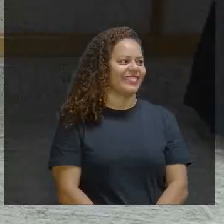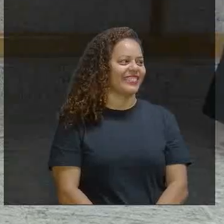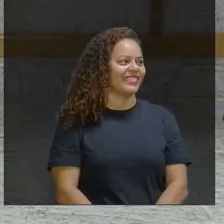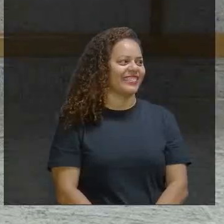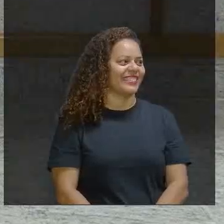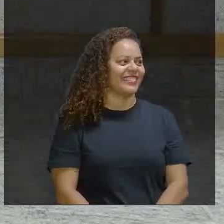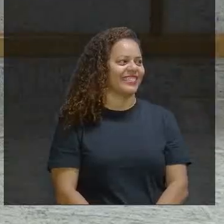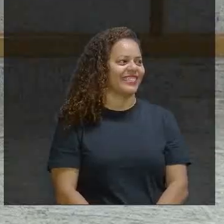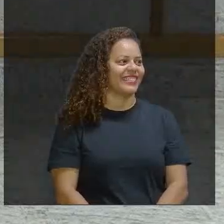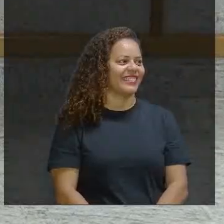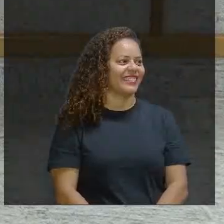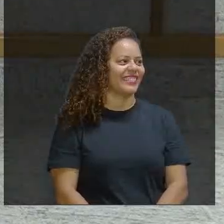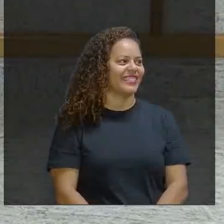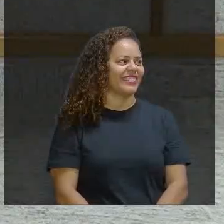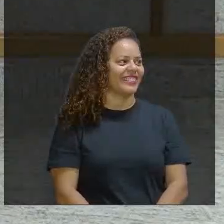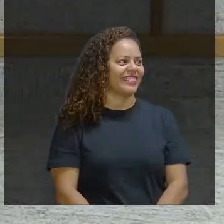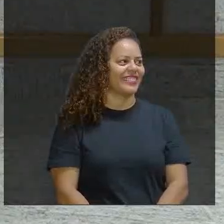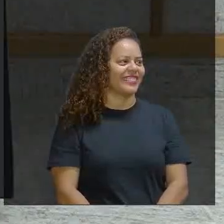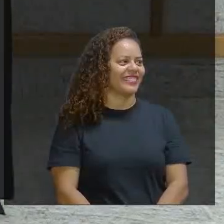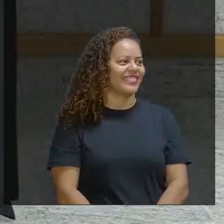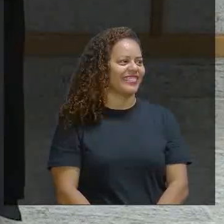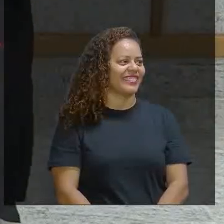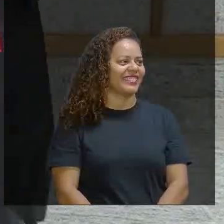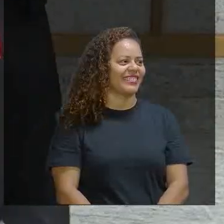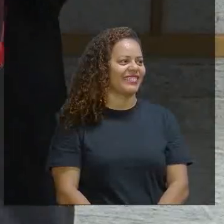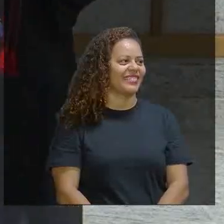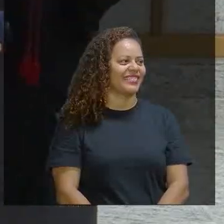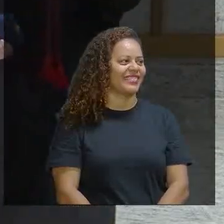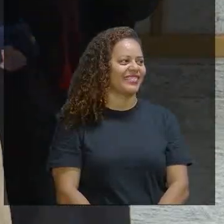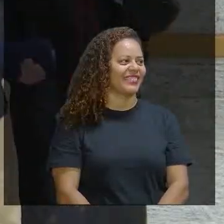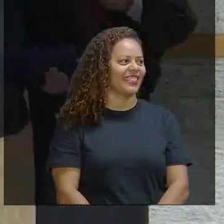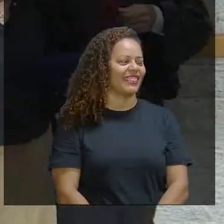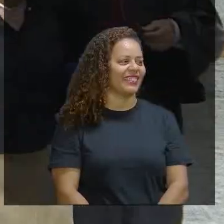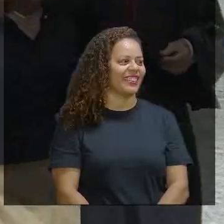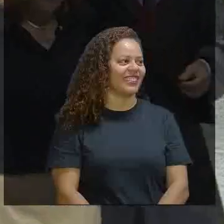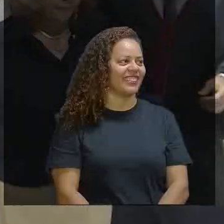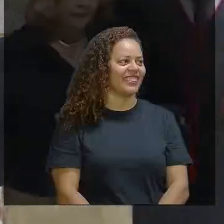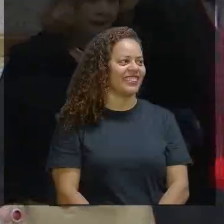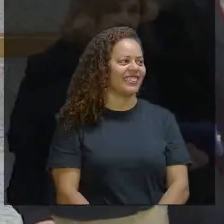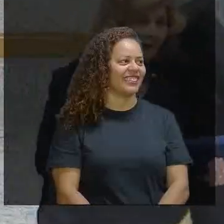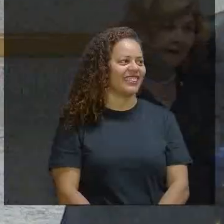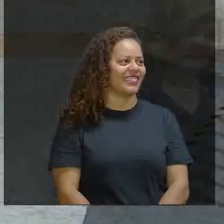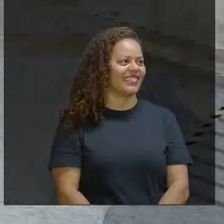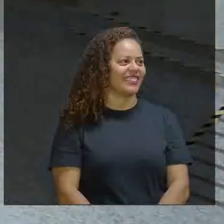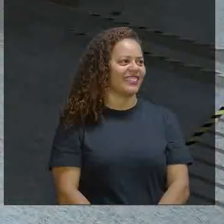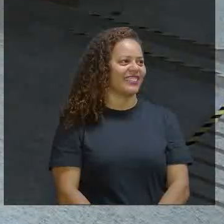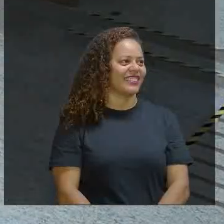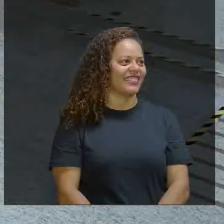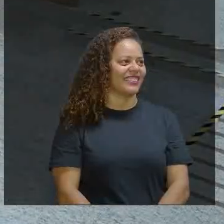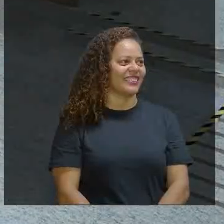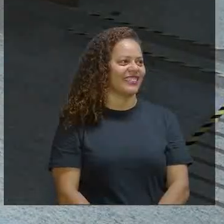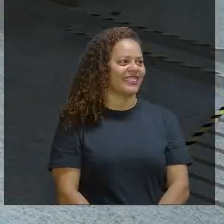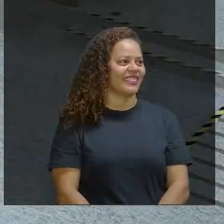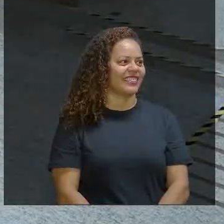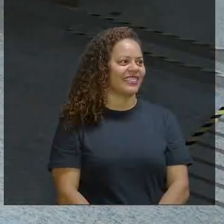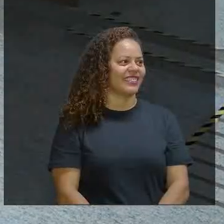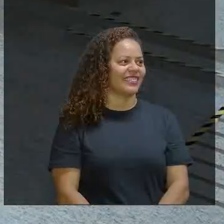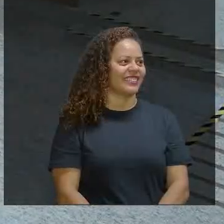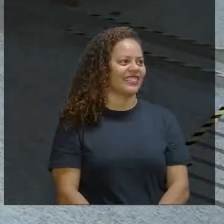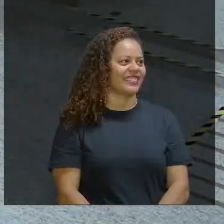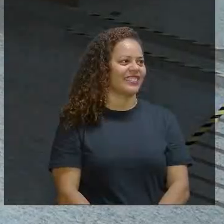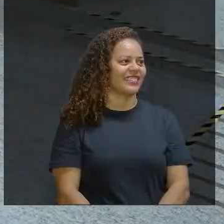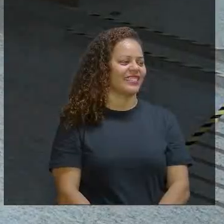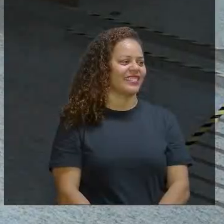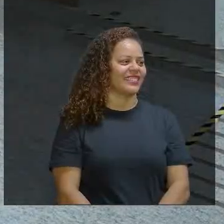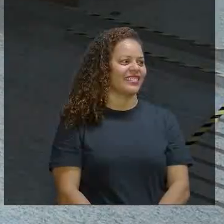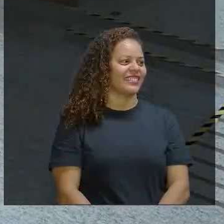Ângela pega a muleta do desembargador Agostinho Silvério e com a mão direita, se apoiando na